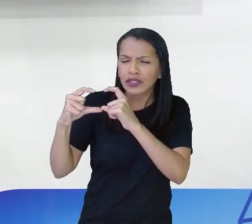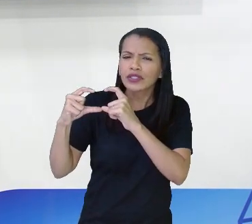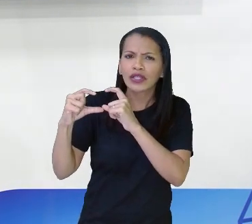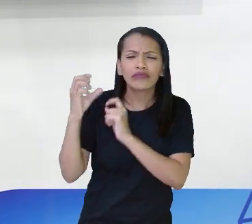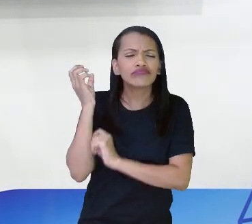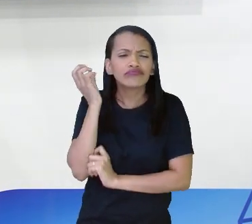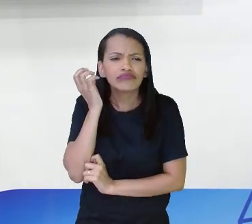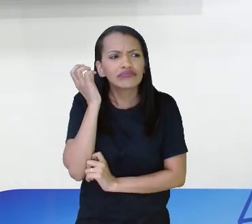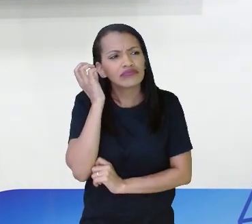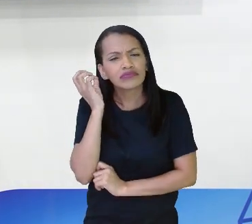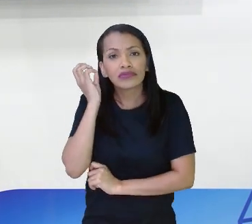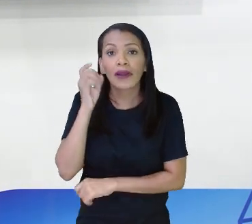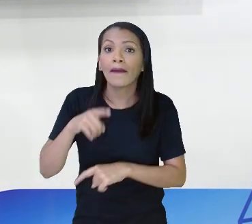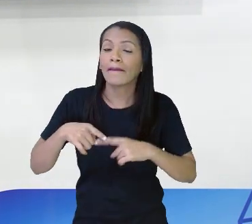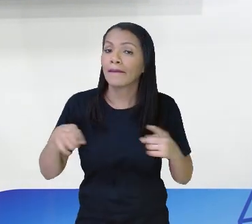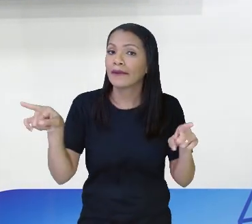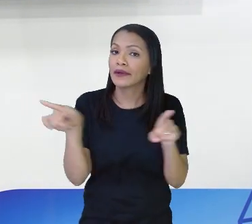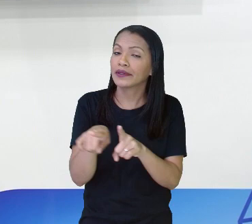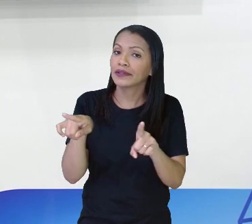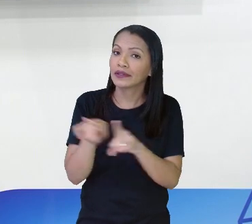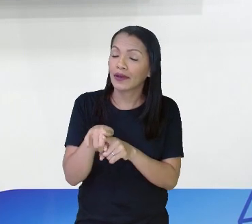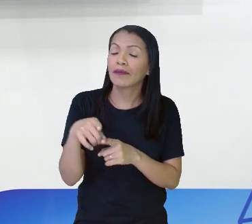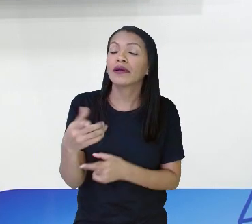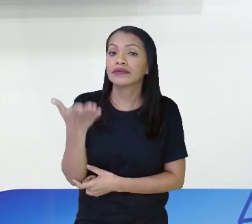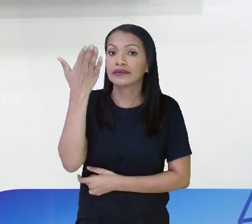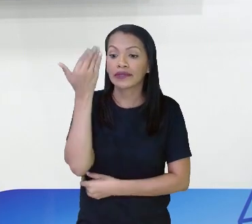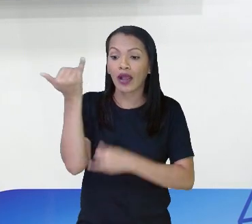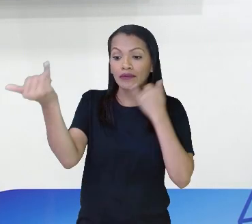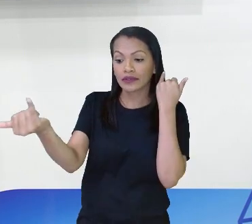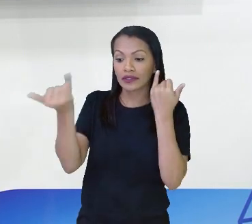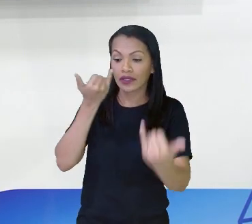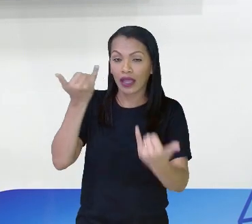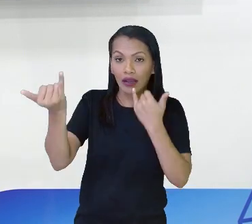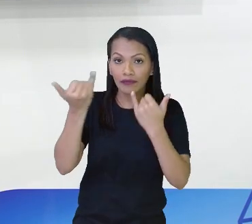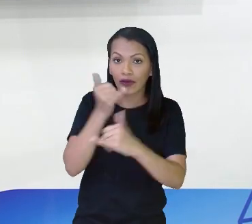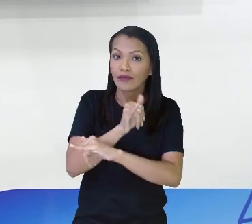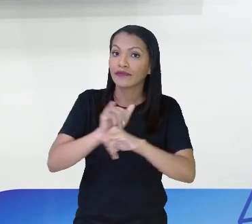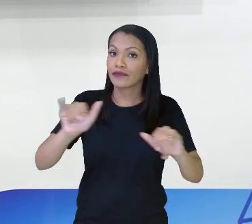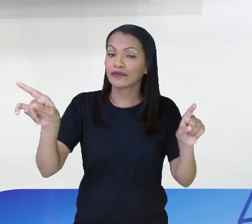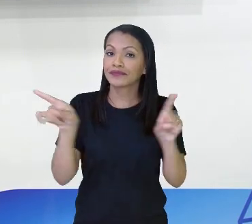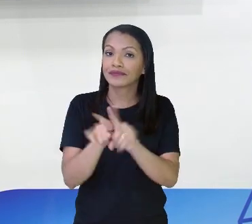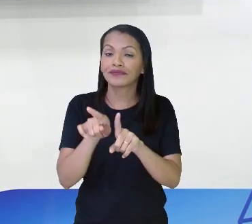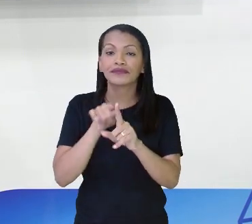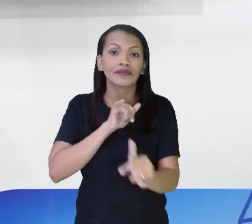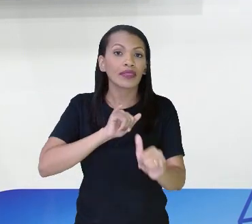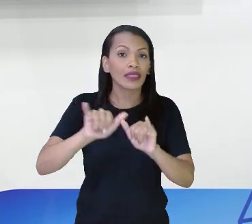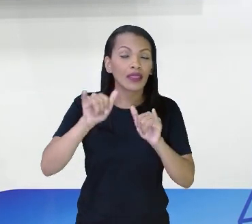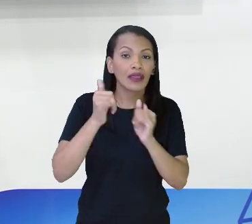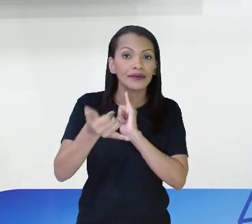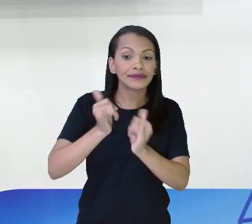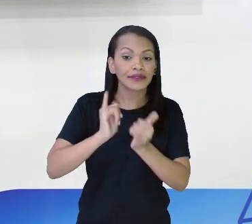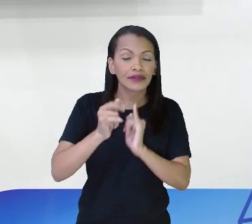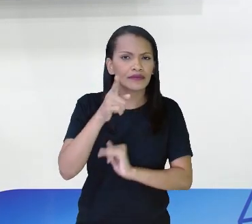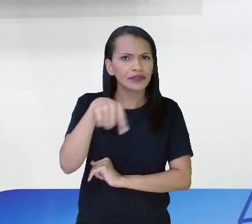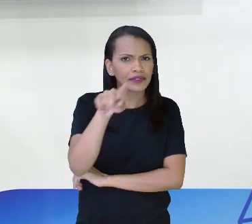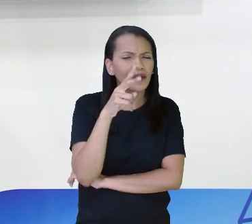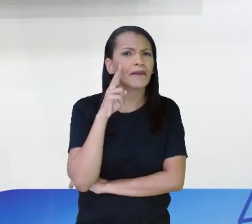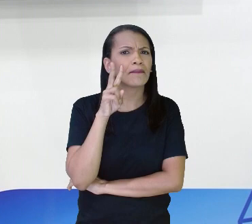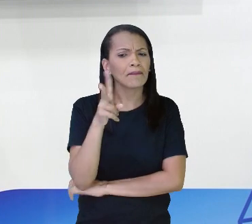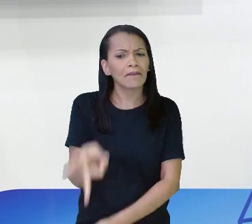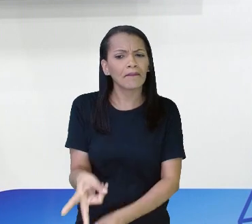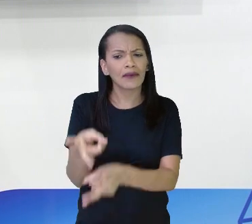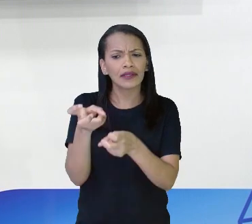mas que também traz a notícia, traz a informação. Internet, como eu falei, e se você observar, tem aí